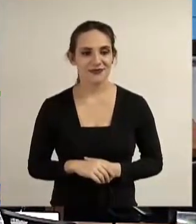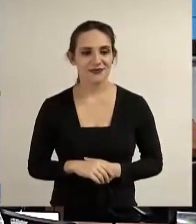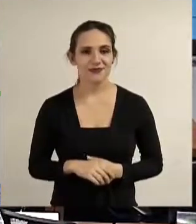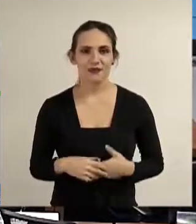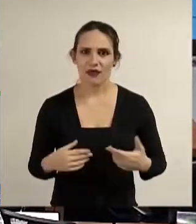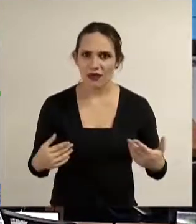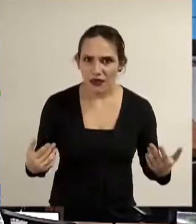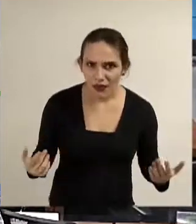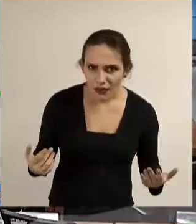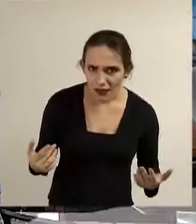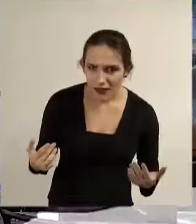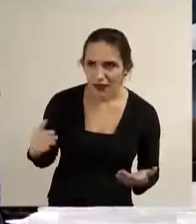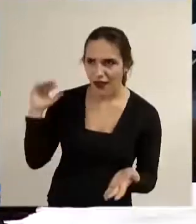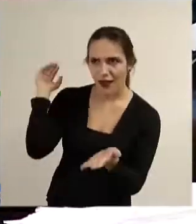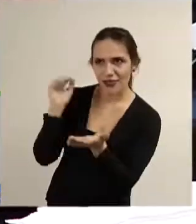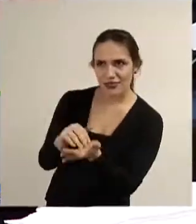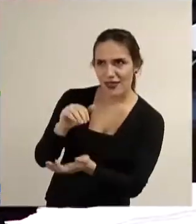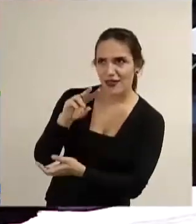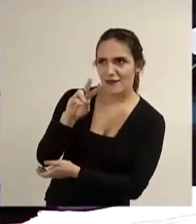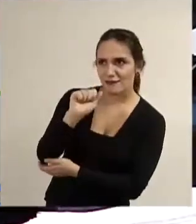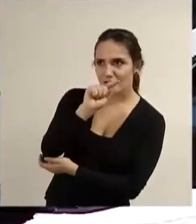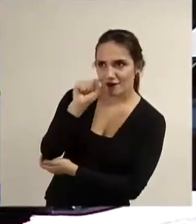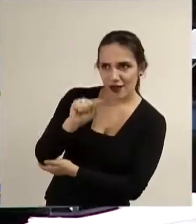Até o Antônio Vaz, presidente?